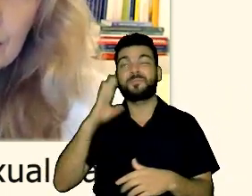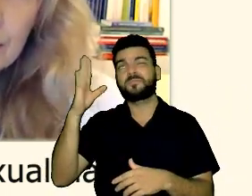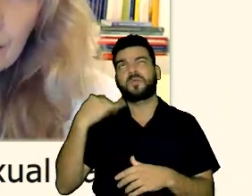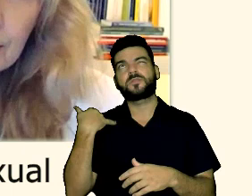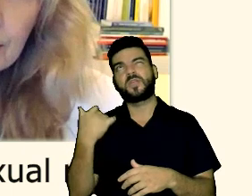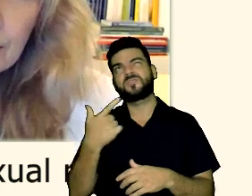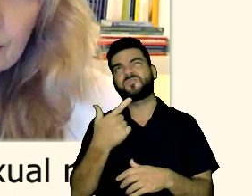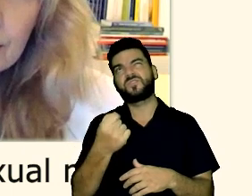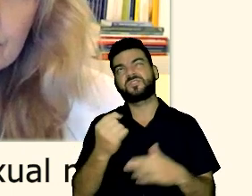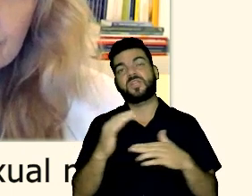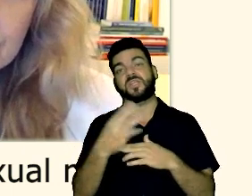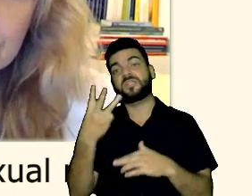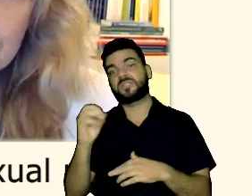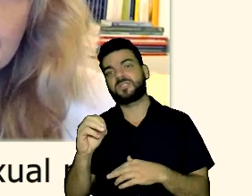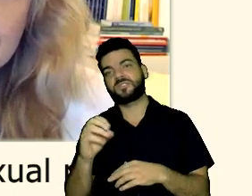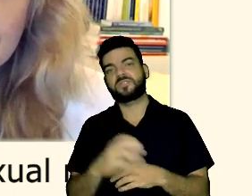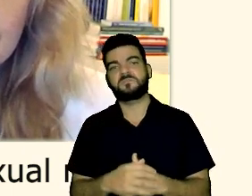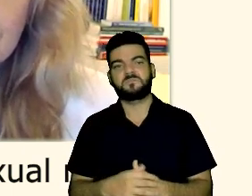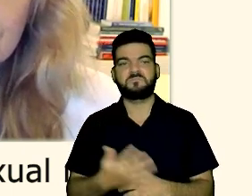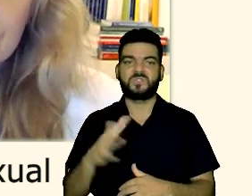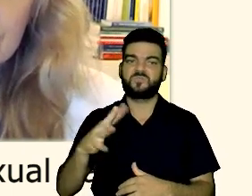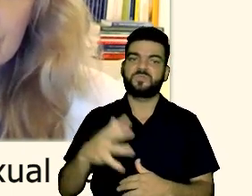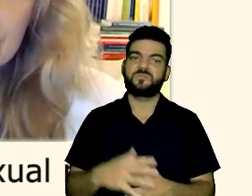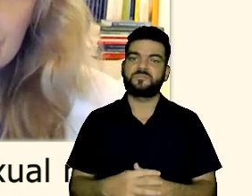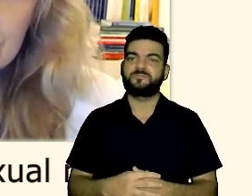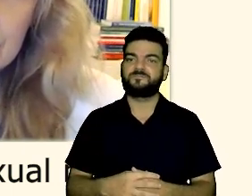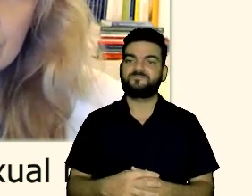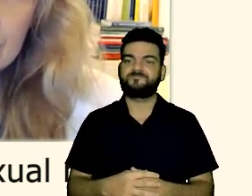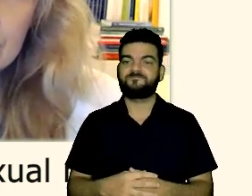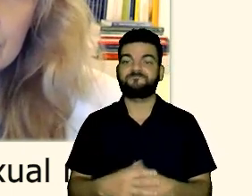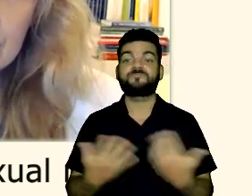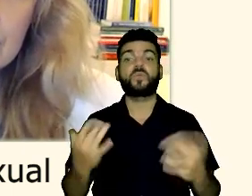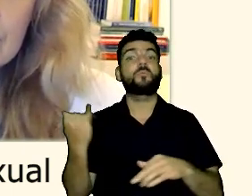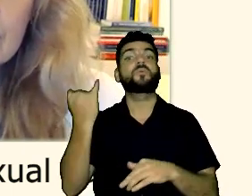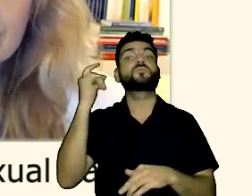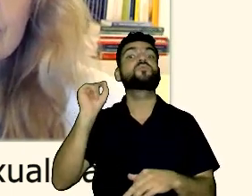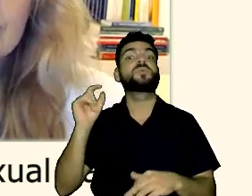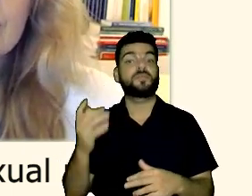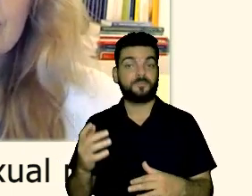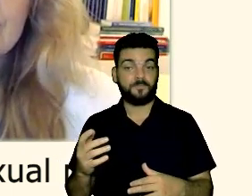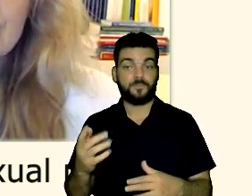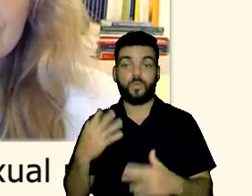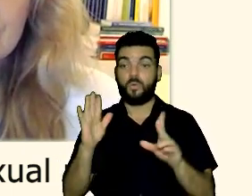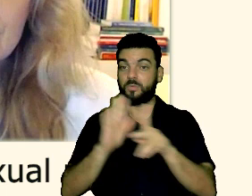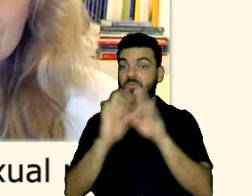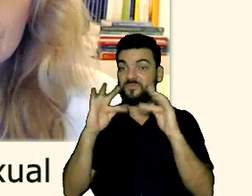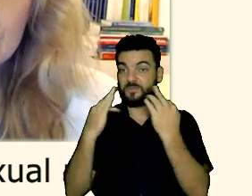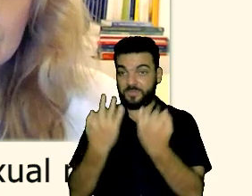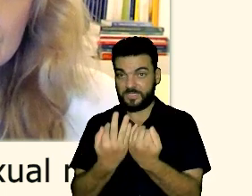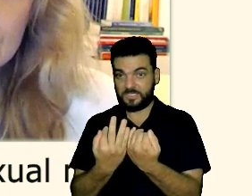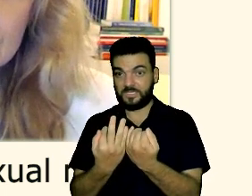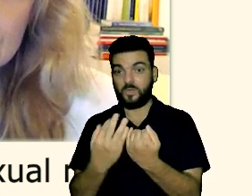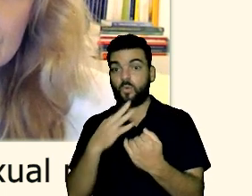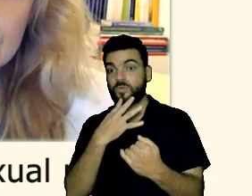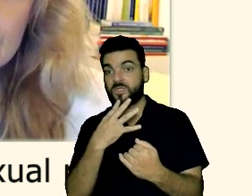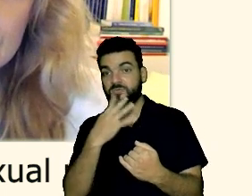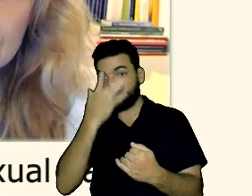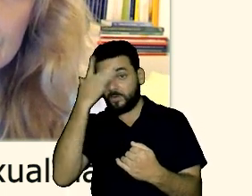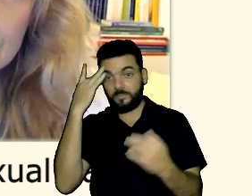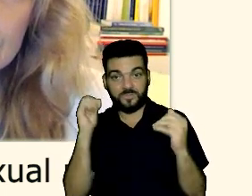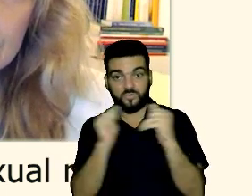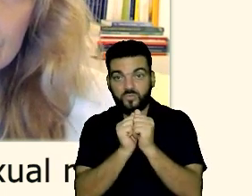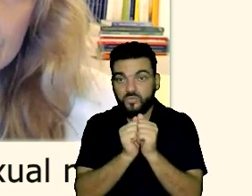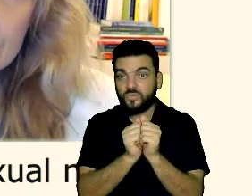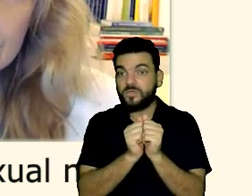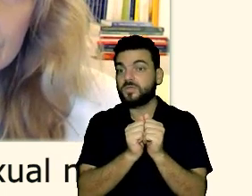principalmente na faixa dos 20 aos 30 anos. Então, o que, que é importante? A família,